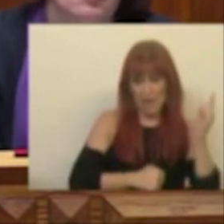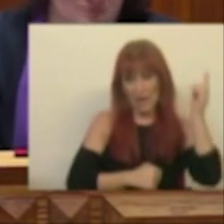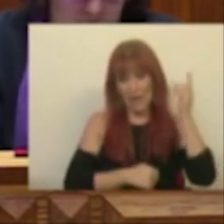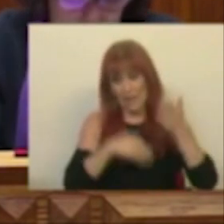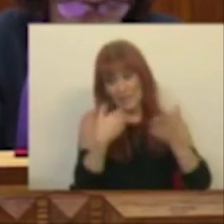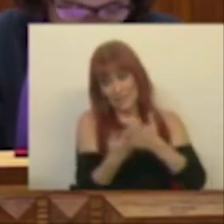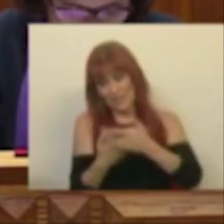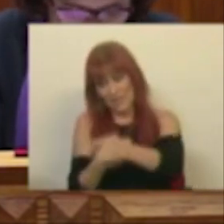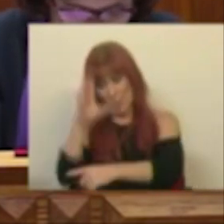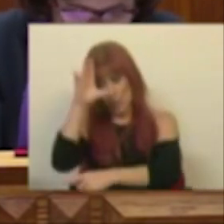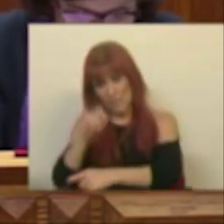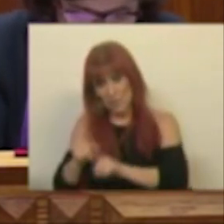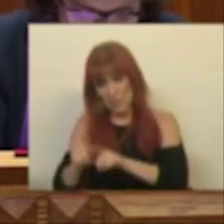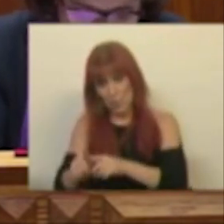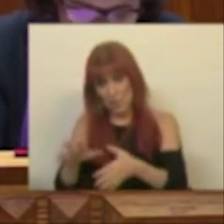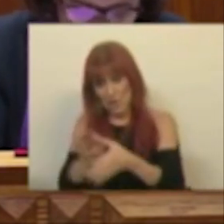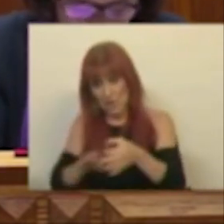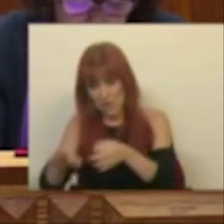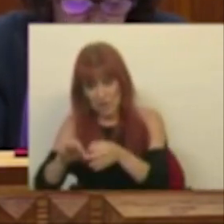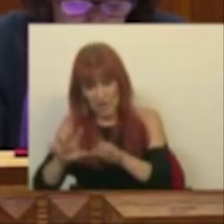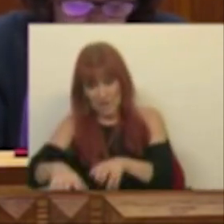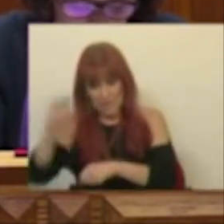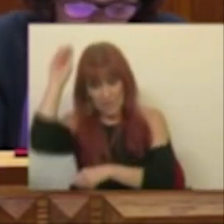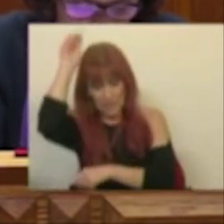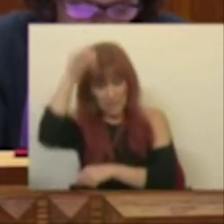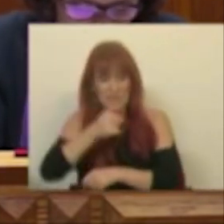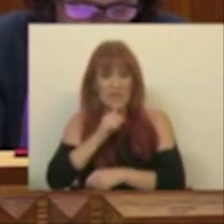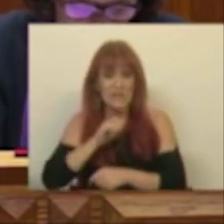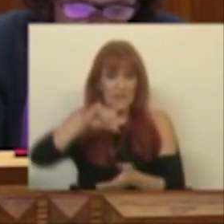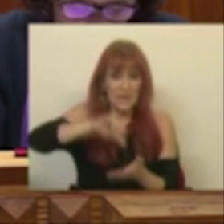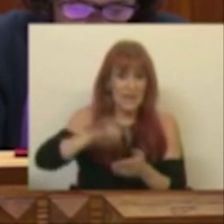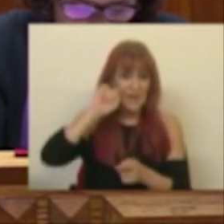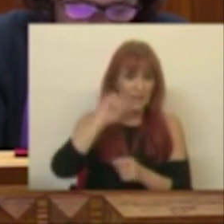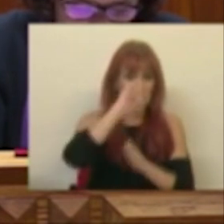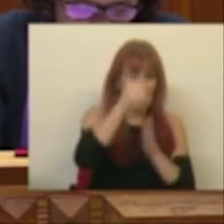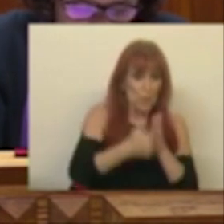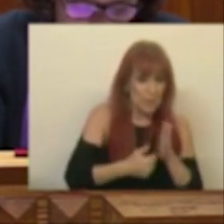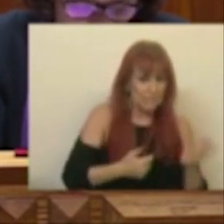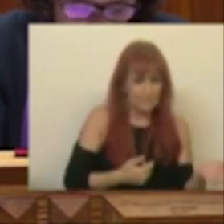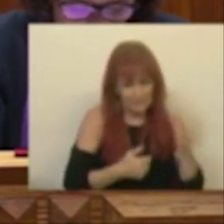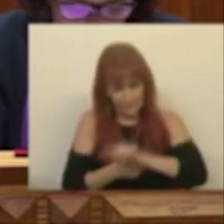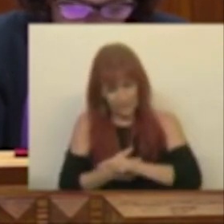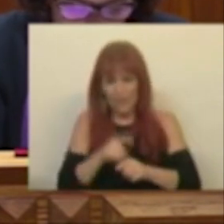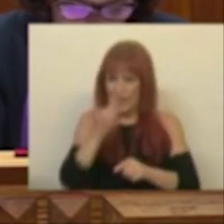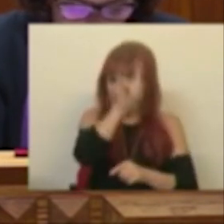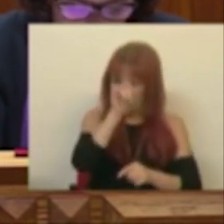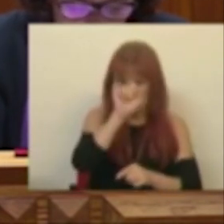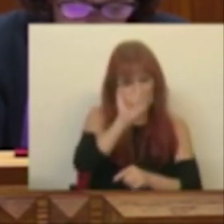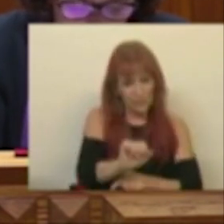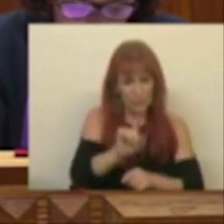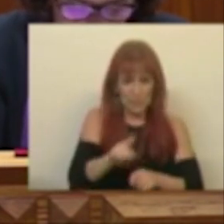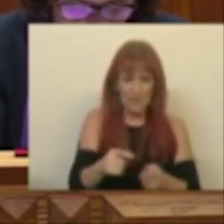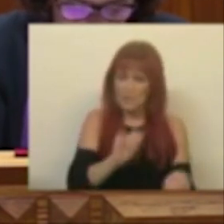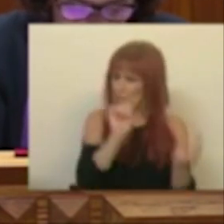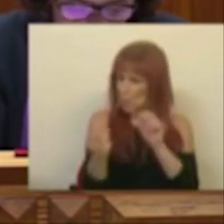implicará que o Governo se tem que ajustar ao que a Assembleia da República determinar em sede de revisão constitucional. Portanto, quanto à sua questão em concreto,